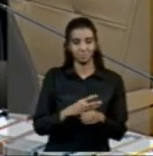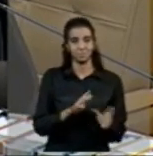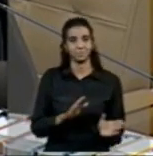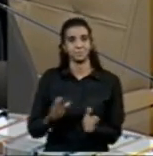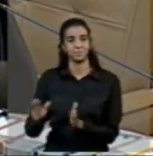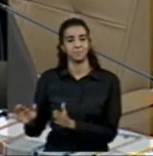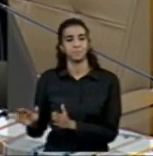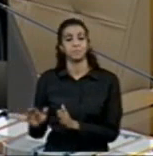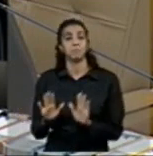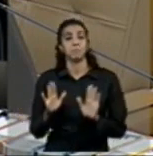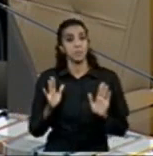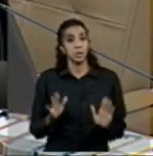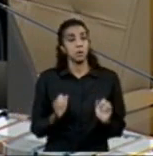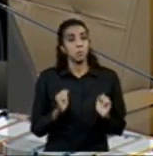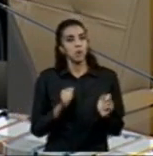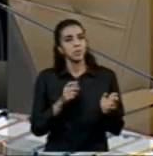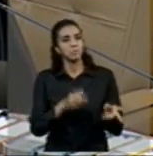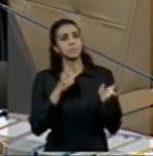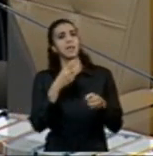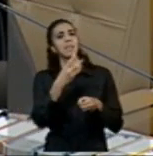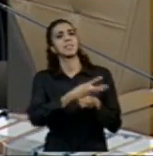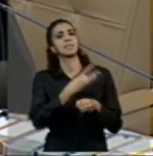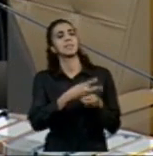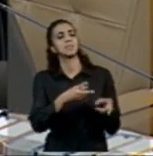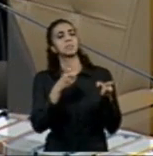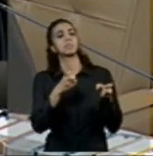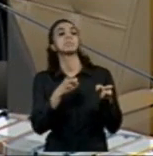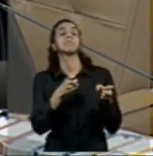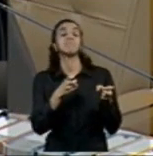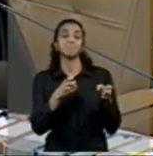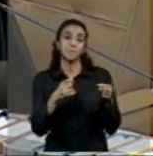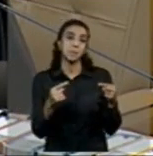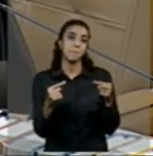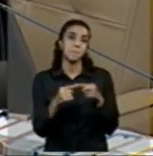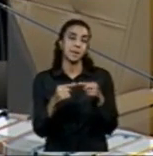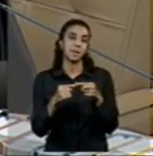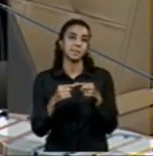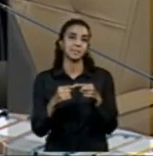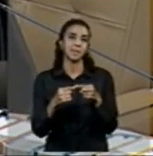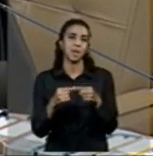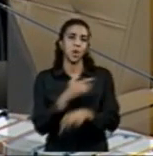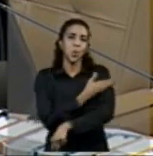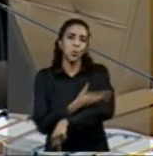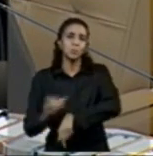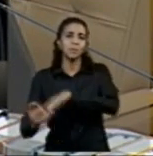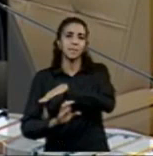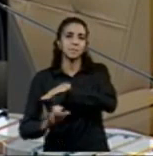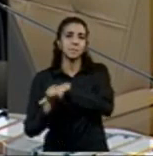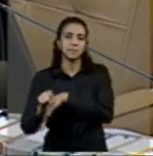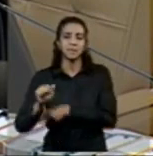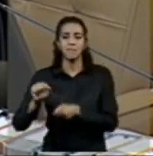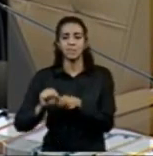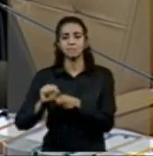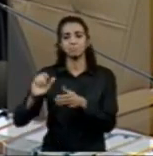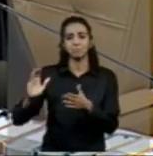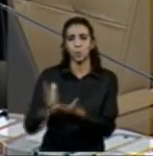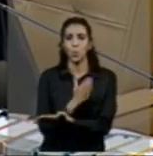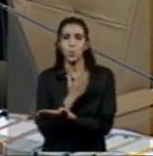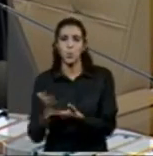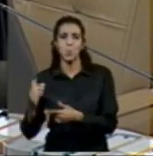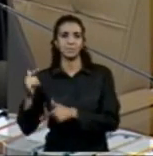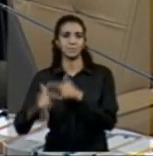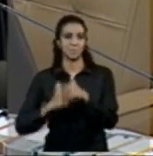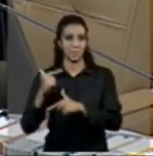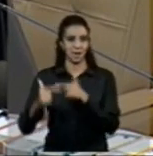amplo, identifica-se a terceirização com a tendência empresarial de realizar parte de suas atividades